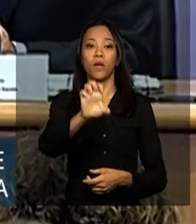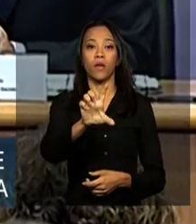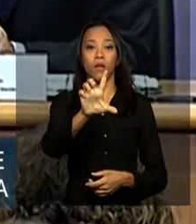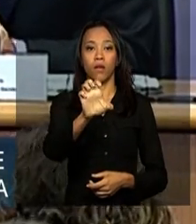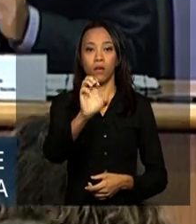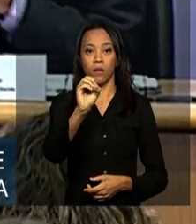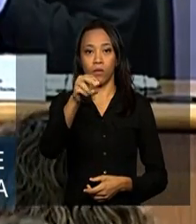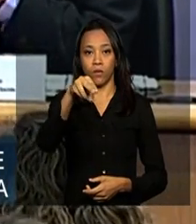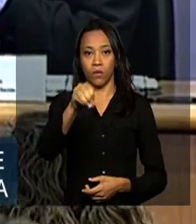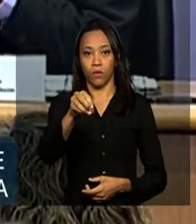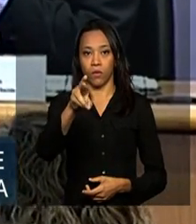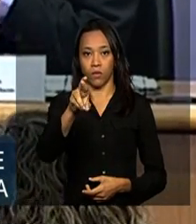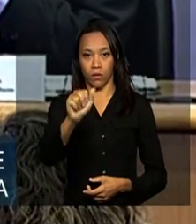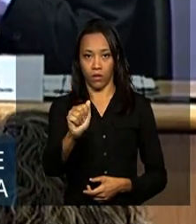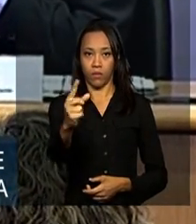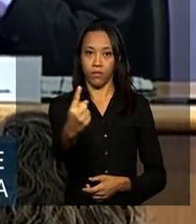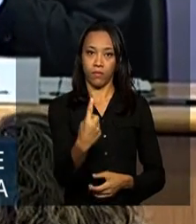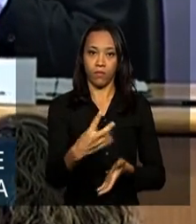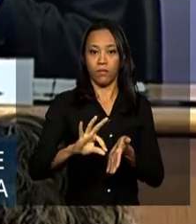Minicucci.